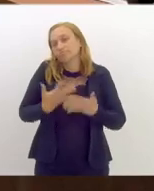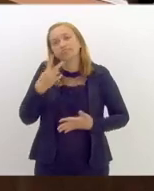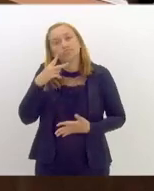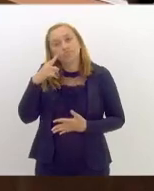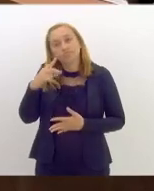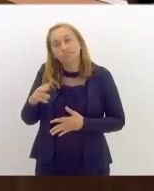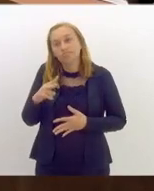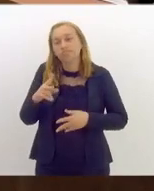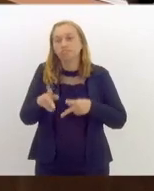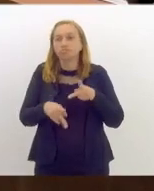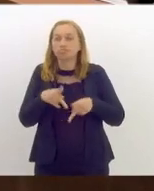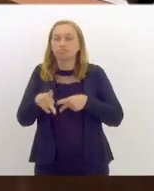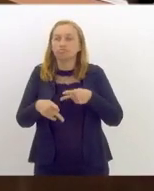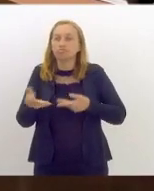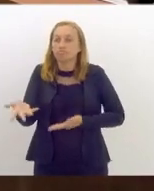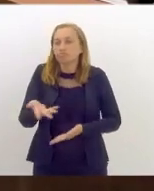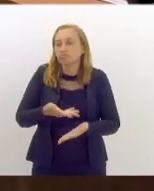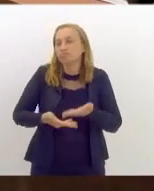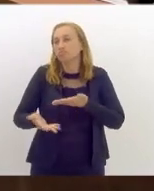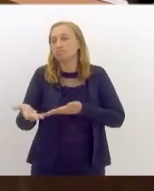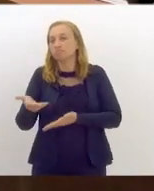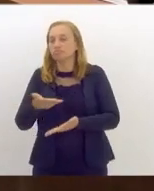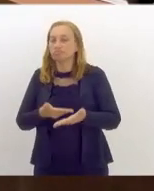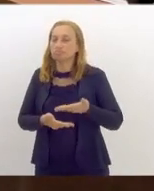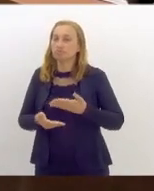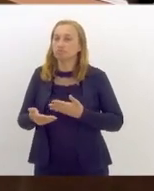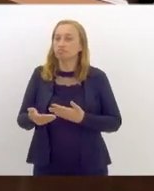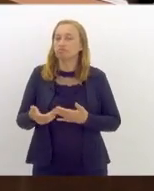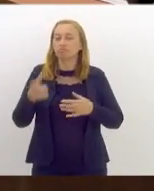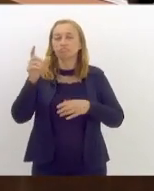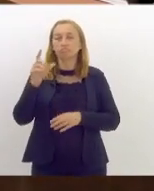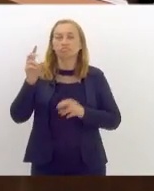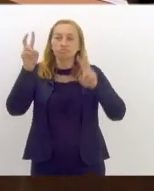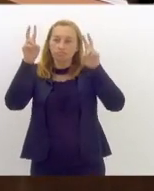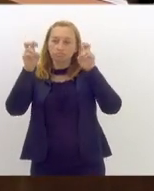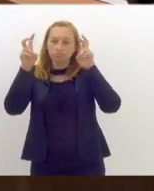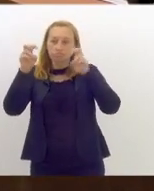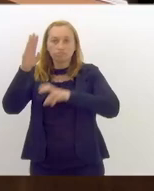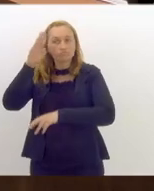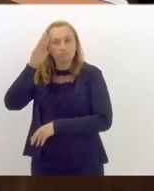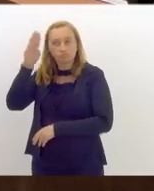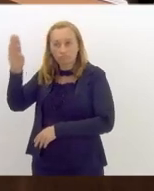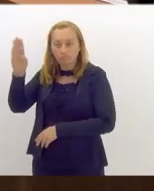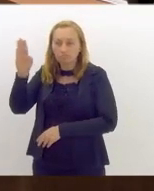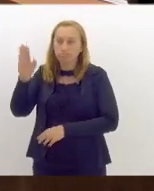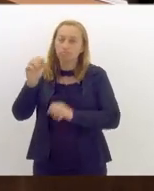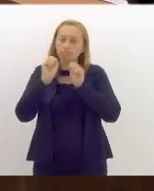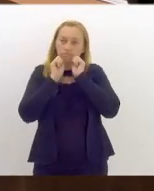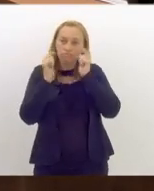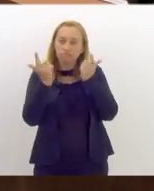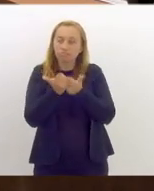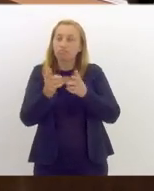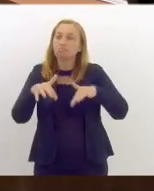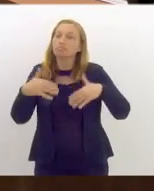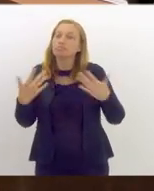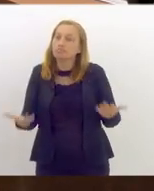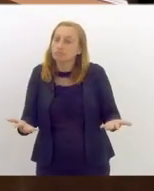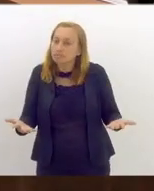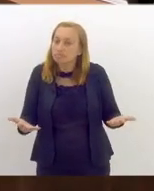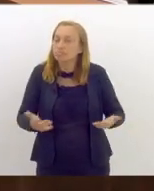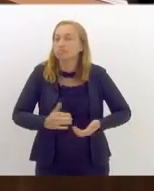a população participando e trazendo um tema tão fundamental para Assembleia Legislativa então